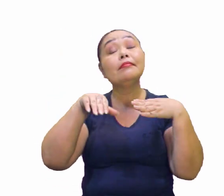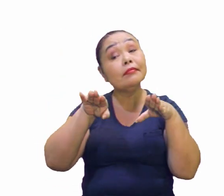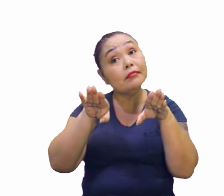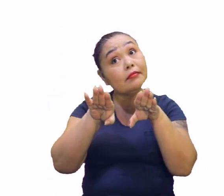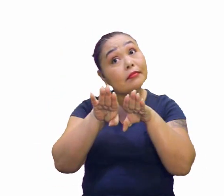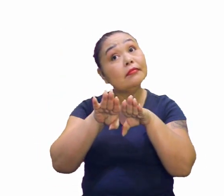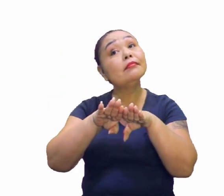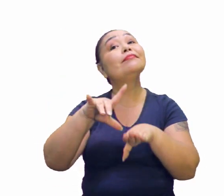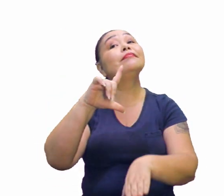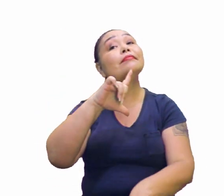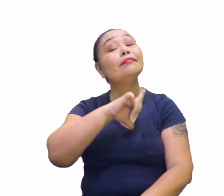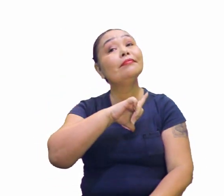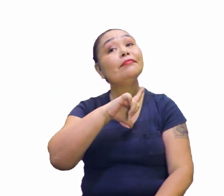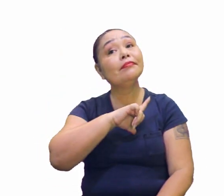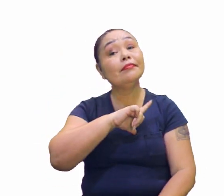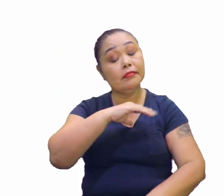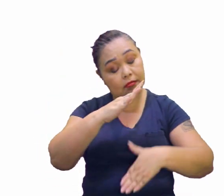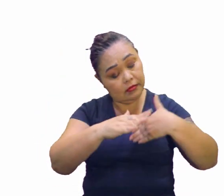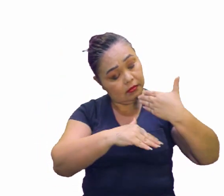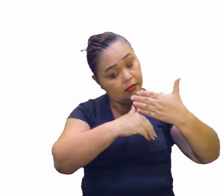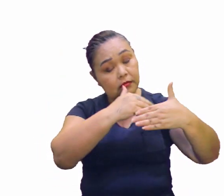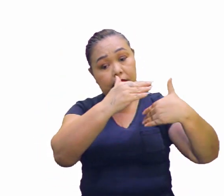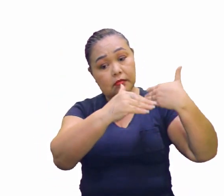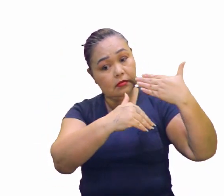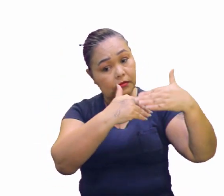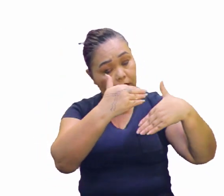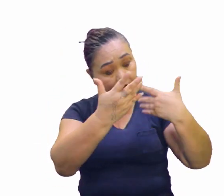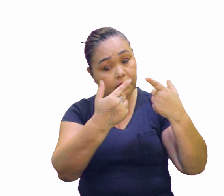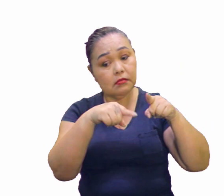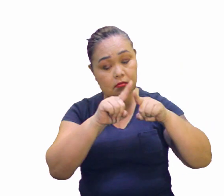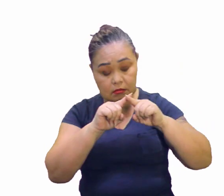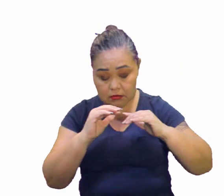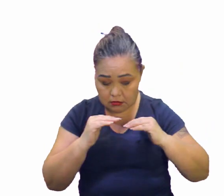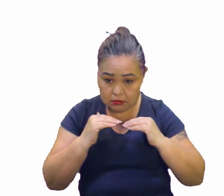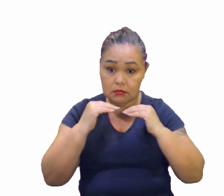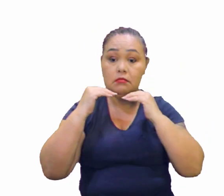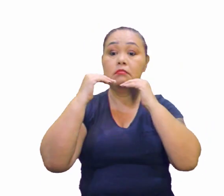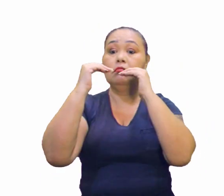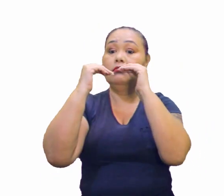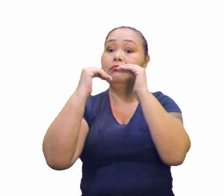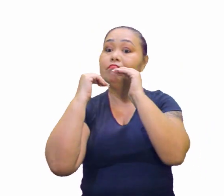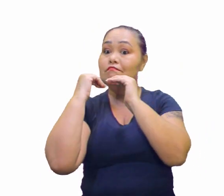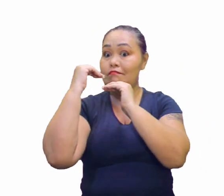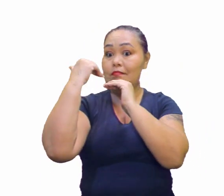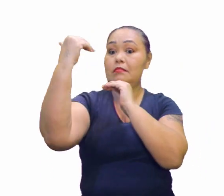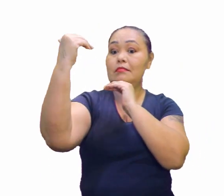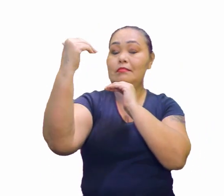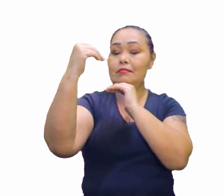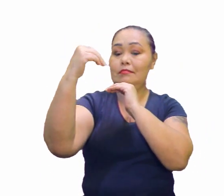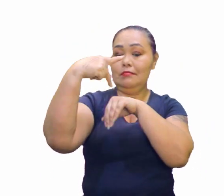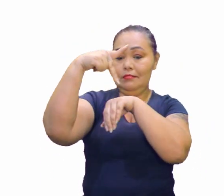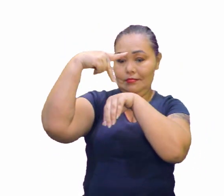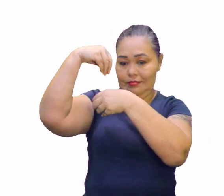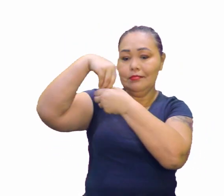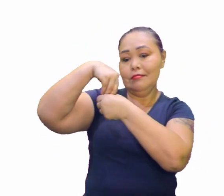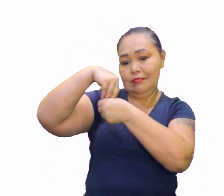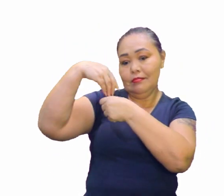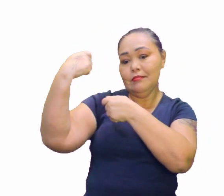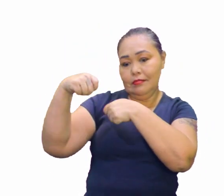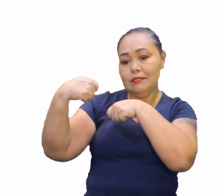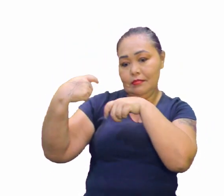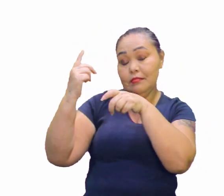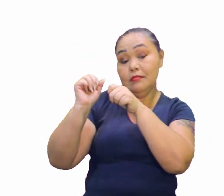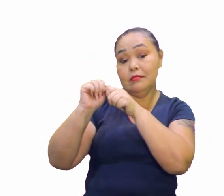também que existe a questão do desenvolvimento e a questão do progresso. Então, de tudo que eu falei,